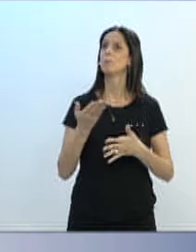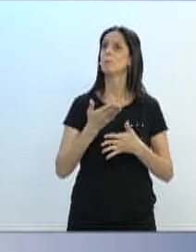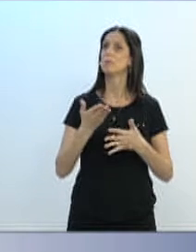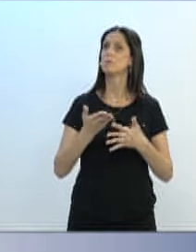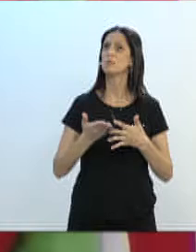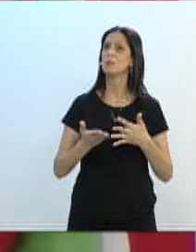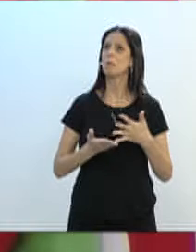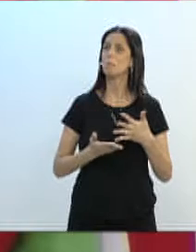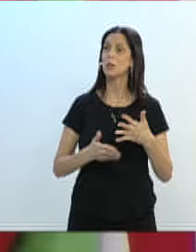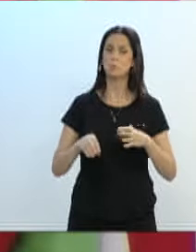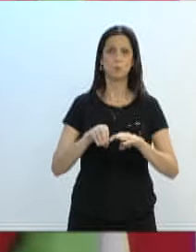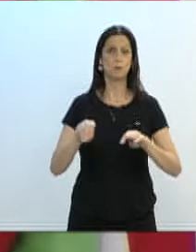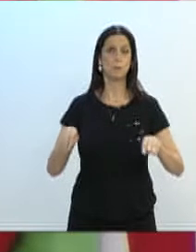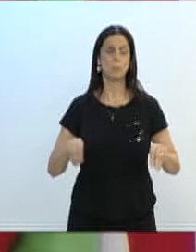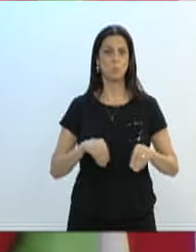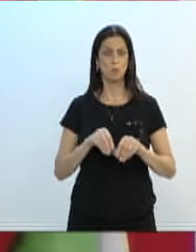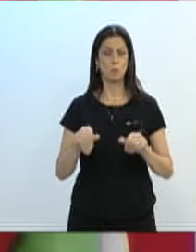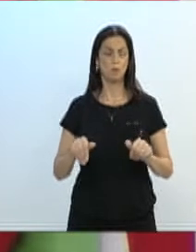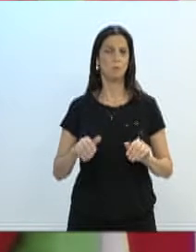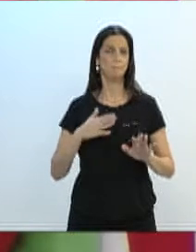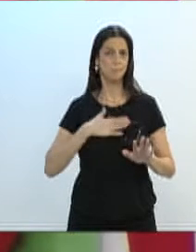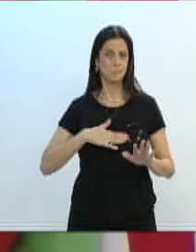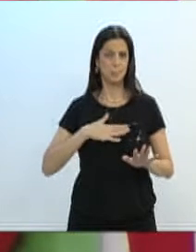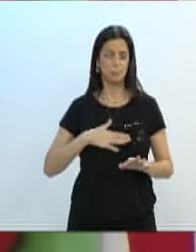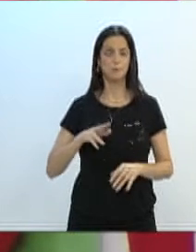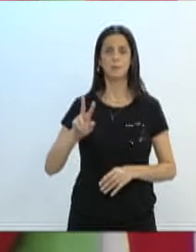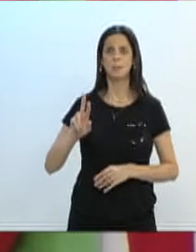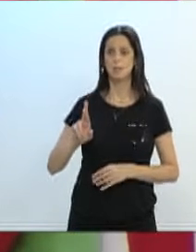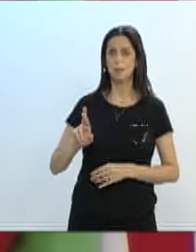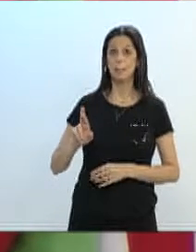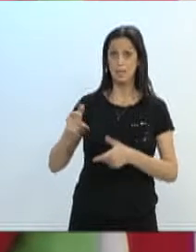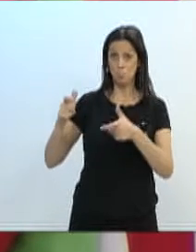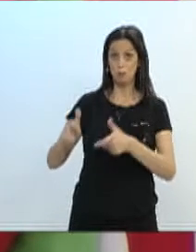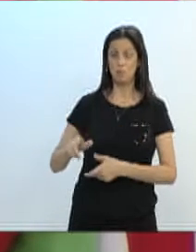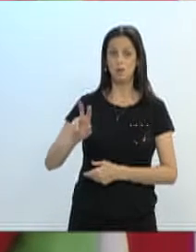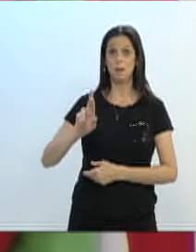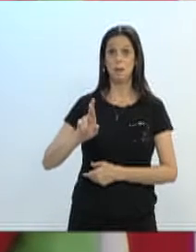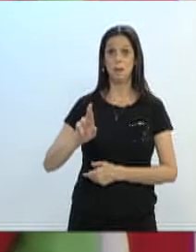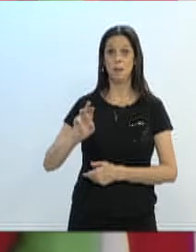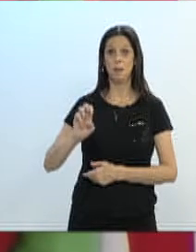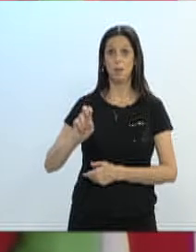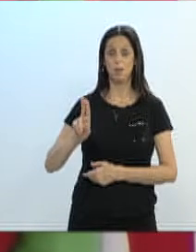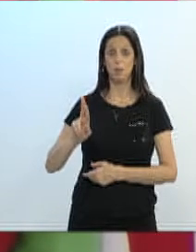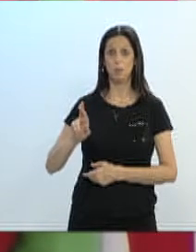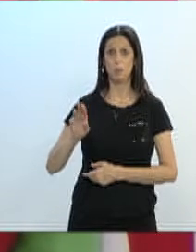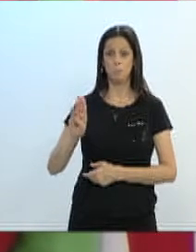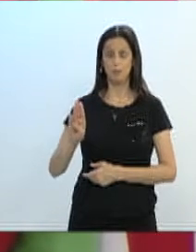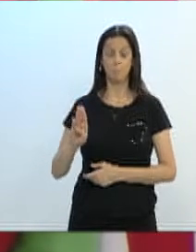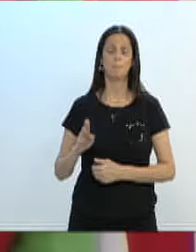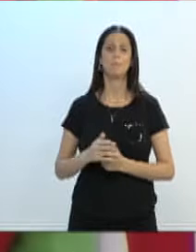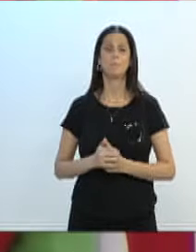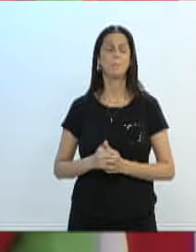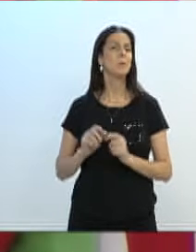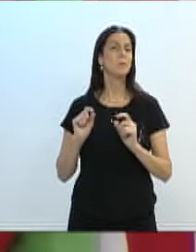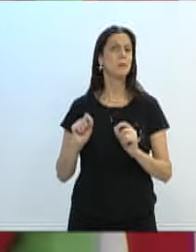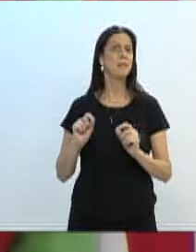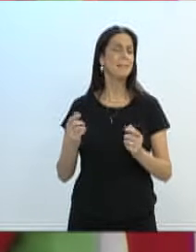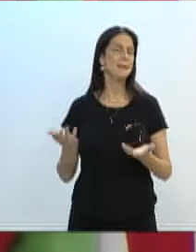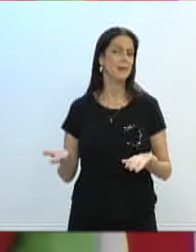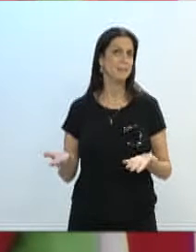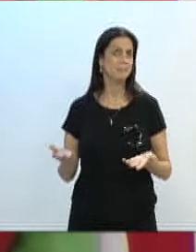O que é isso, né? Nós temos o REURB em voga aqui na cidade, que foi aprovado aqui por essa casa, e o REURB